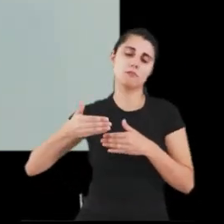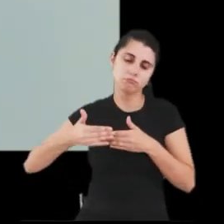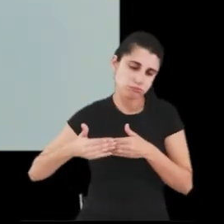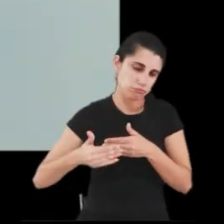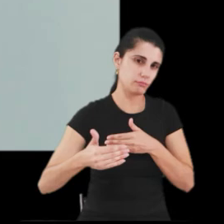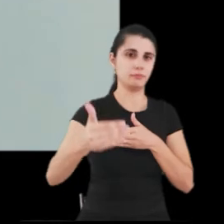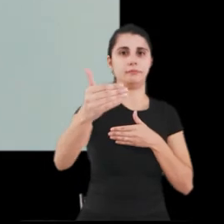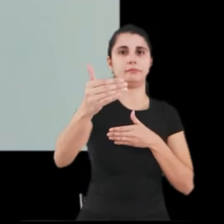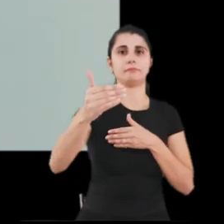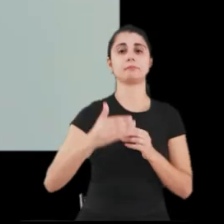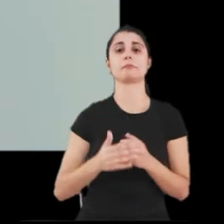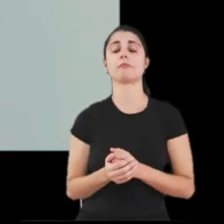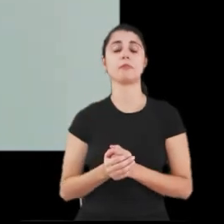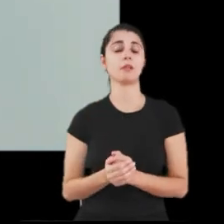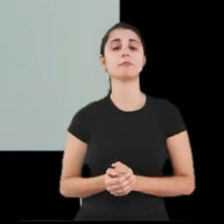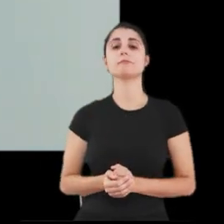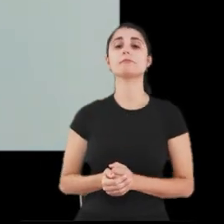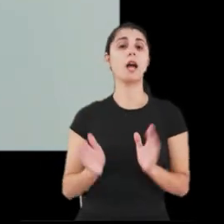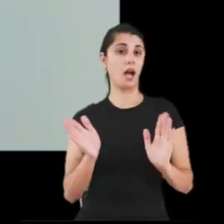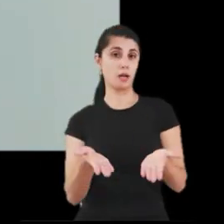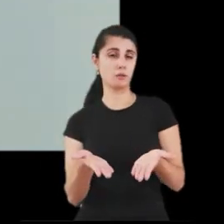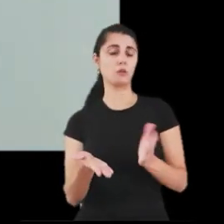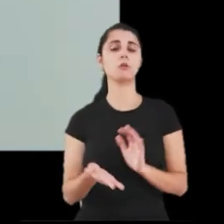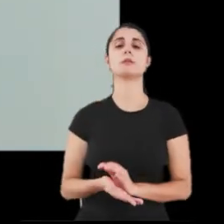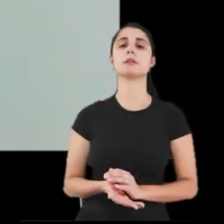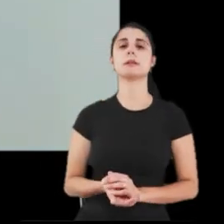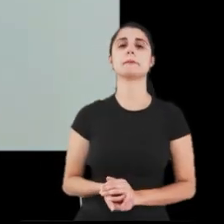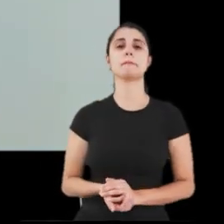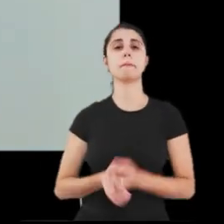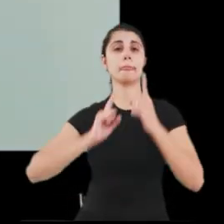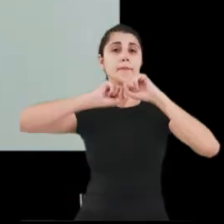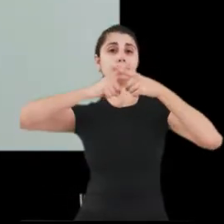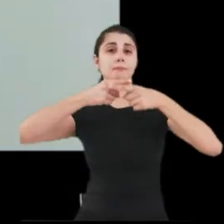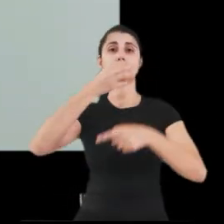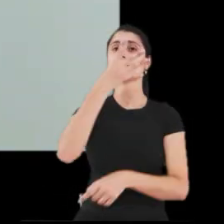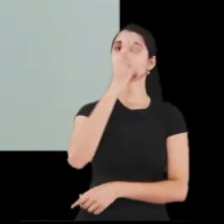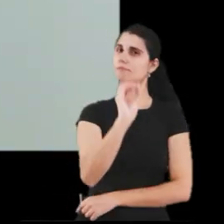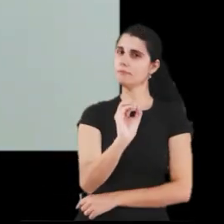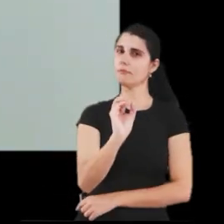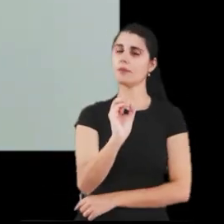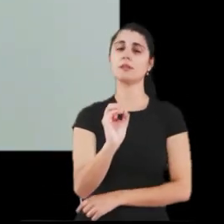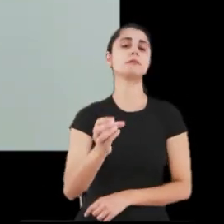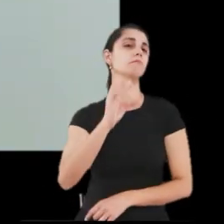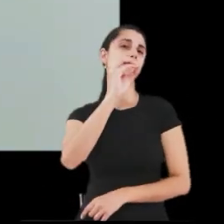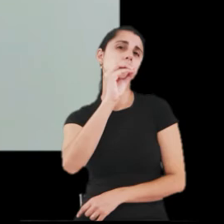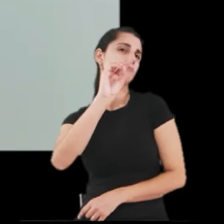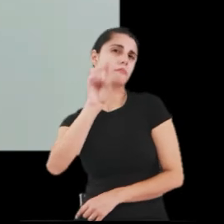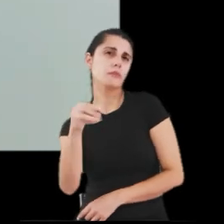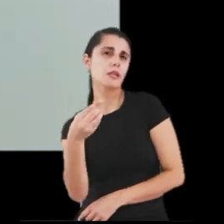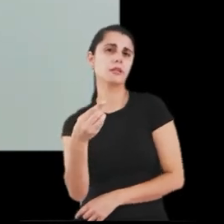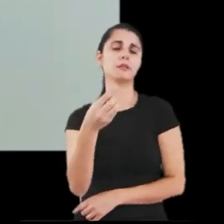diante. Farei o mesmo com os múltiplos de 40.